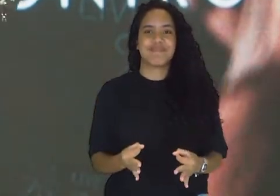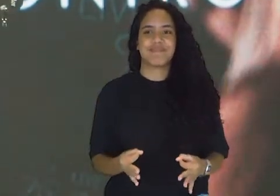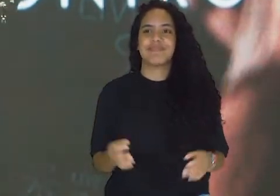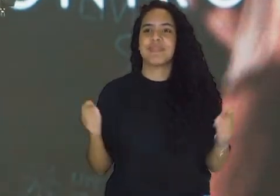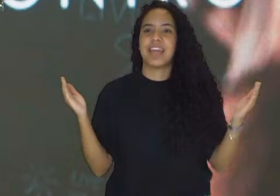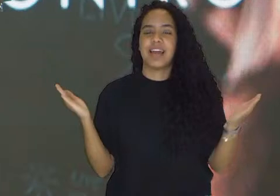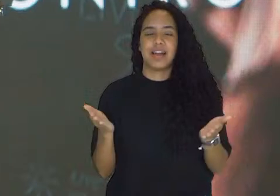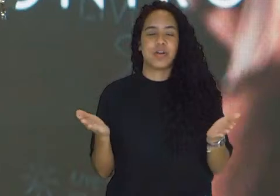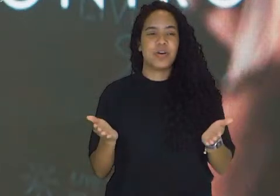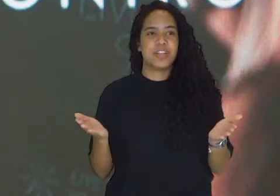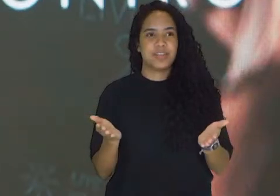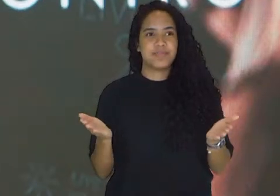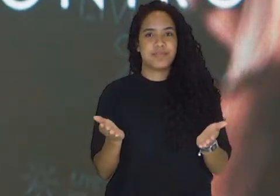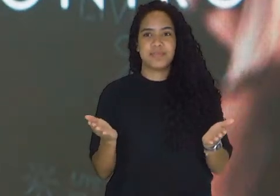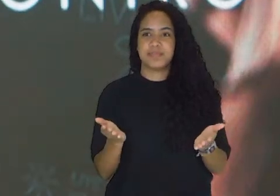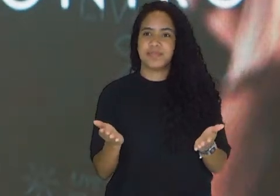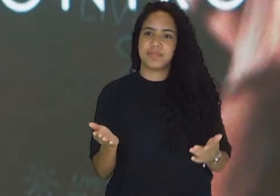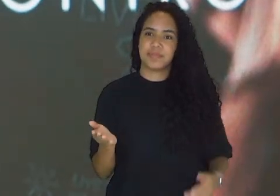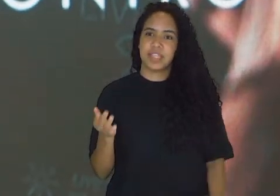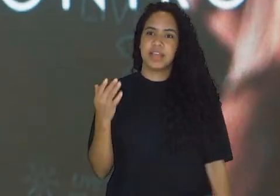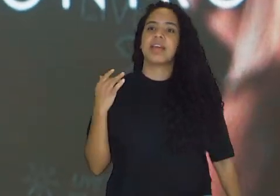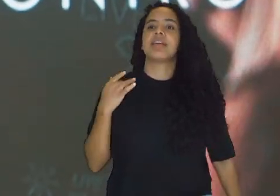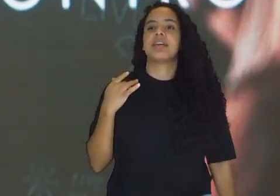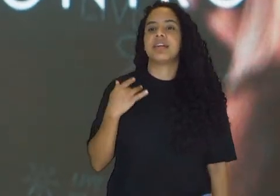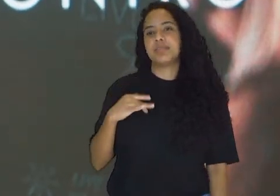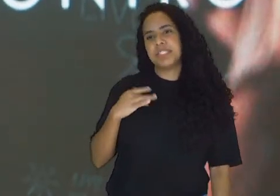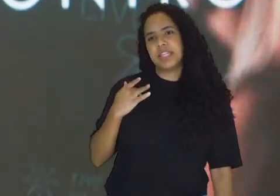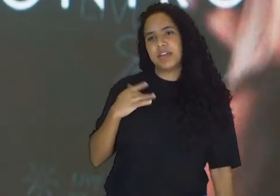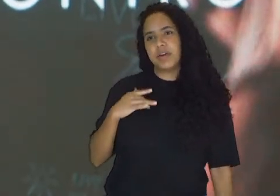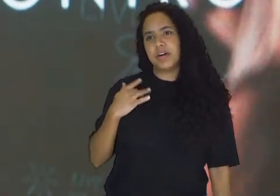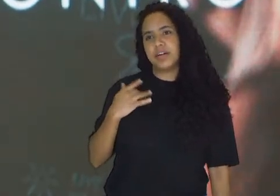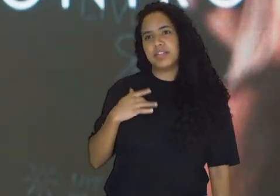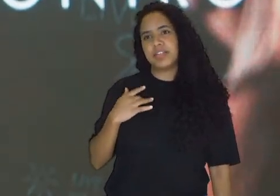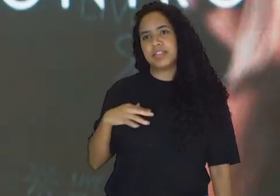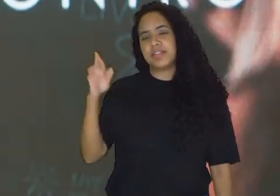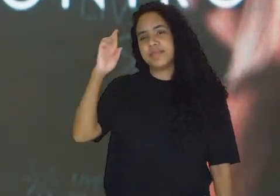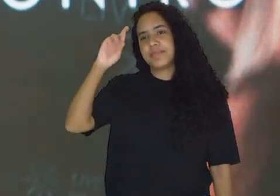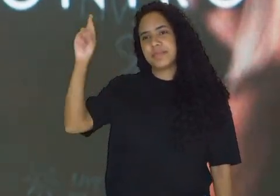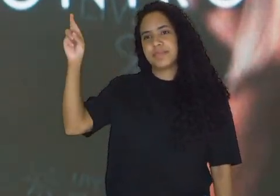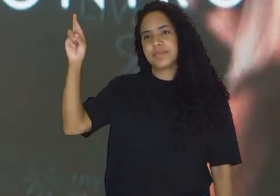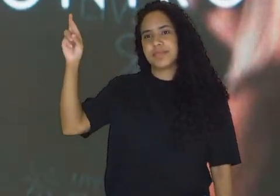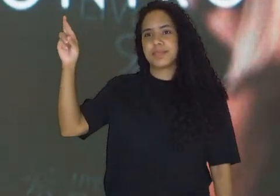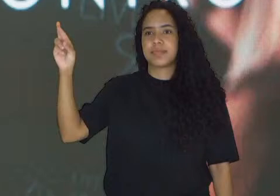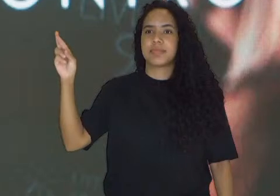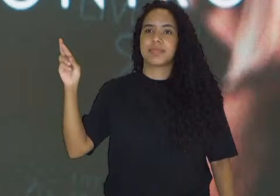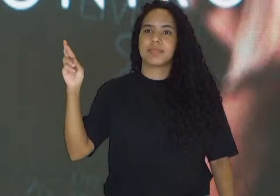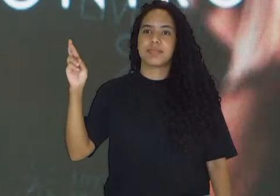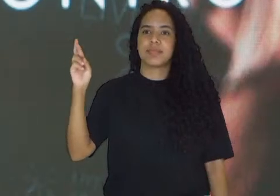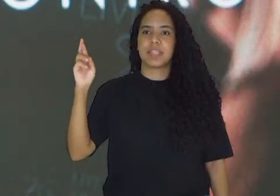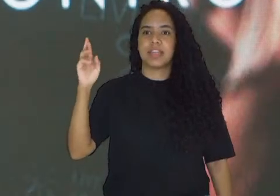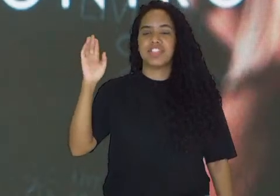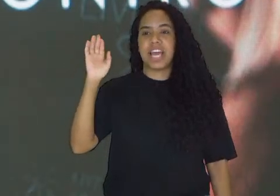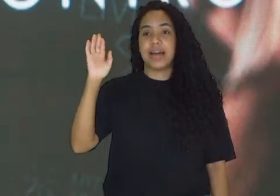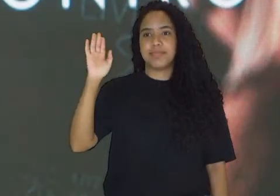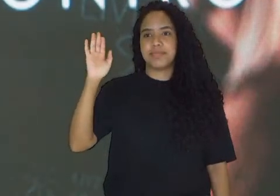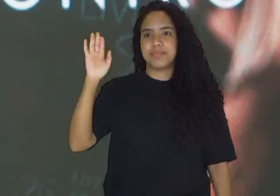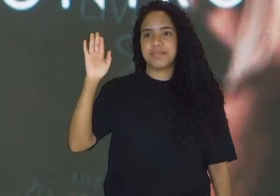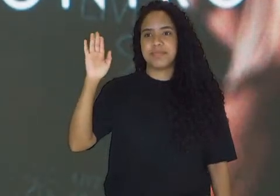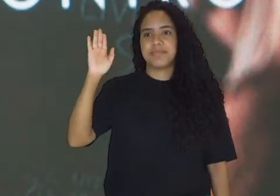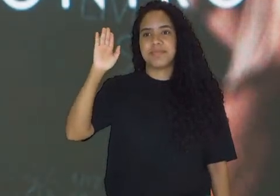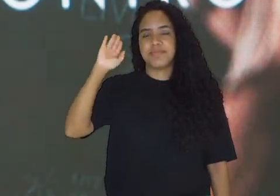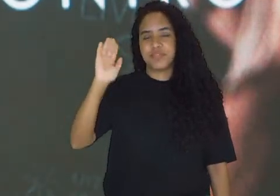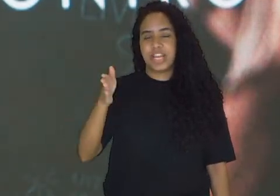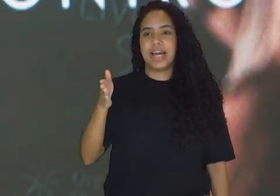As misericórdias do Senhor já foram renovadas para conosco. Amém? Olhe para uma pessoa,